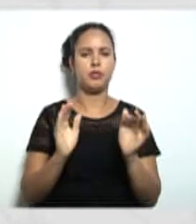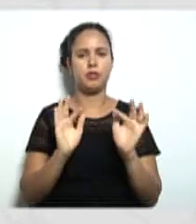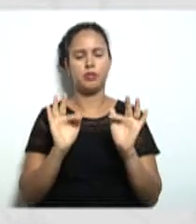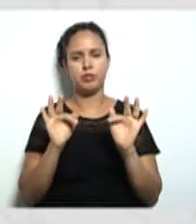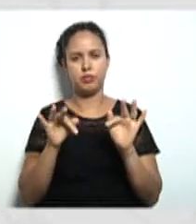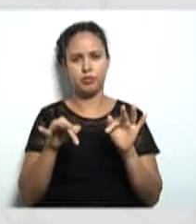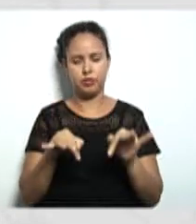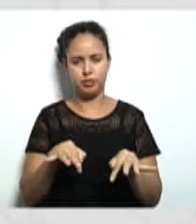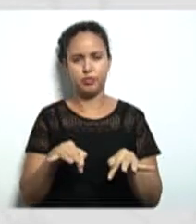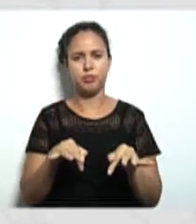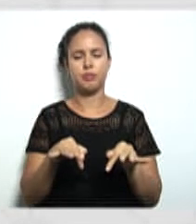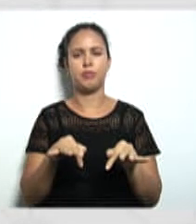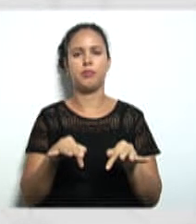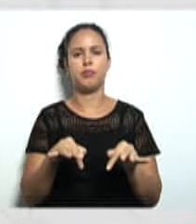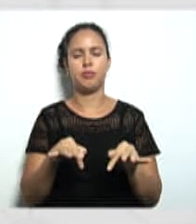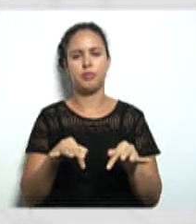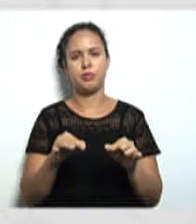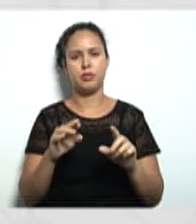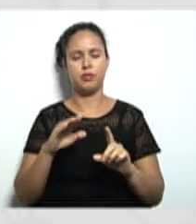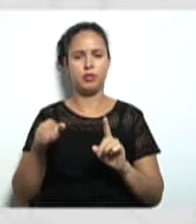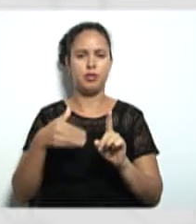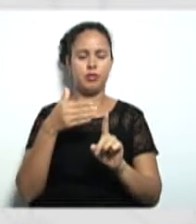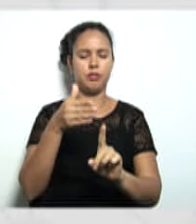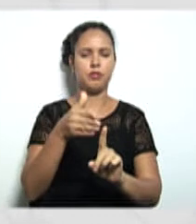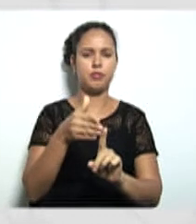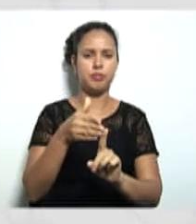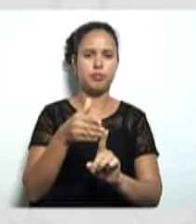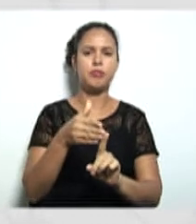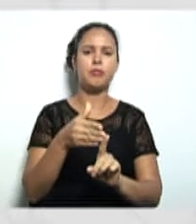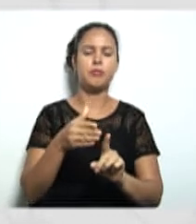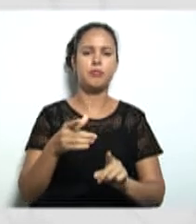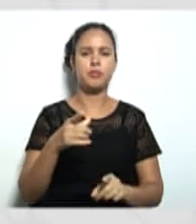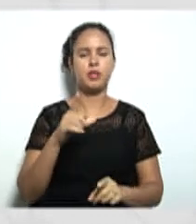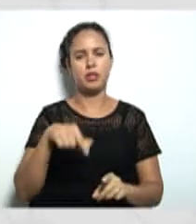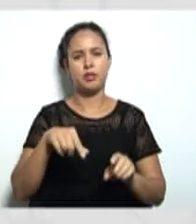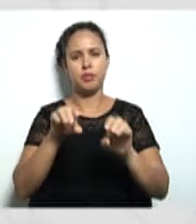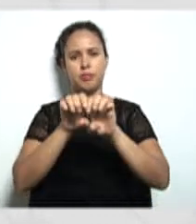finais ou conclusões, referências, né, que é a